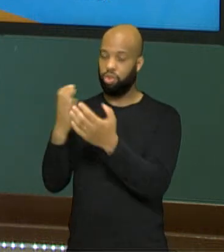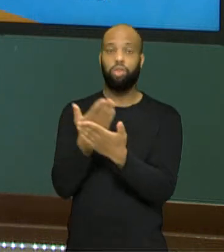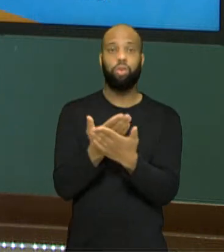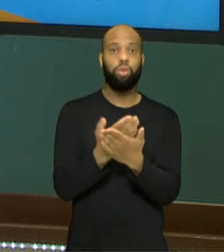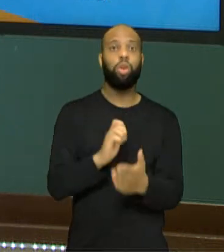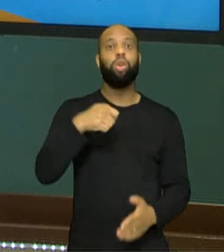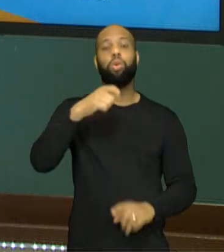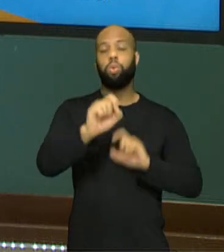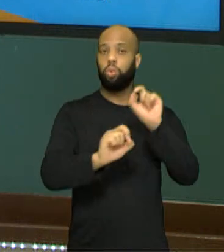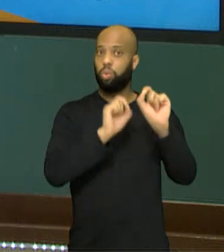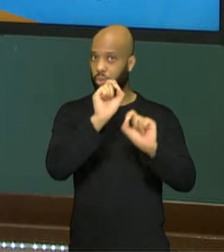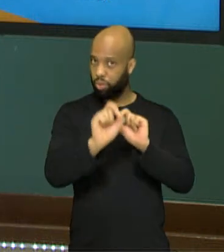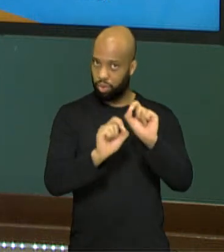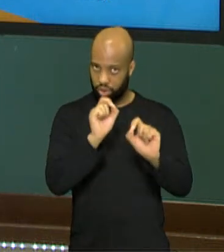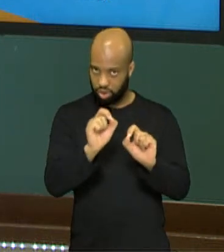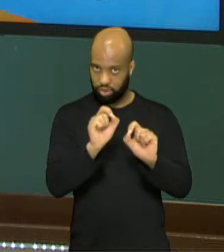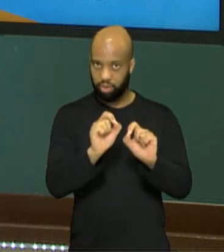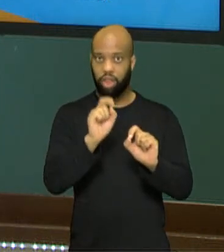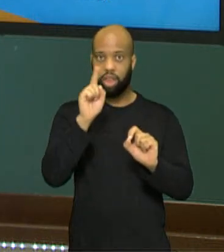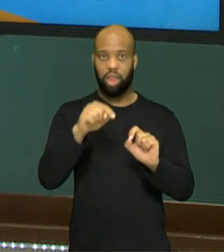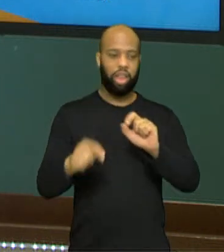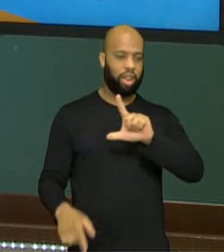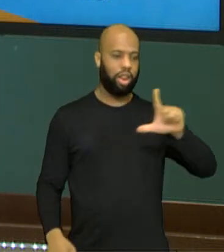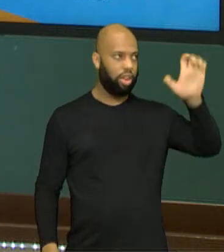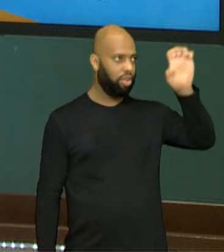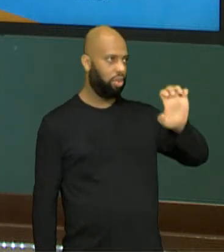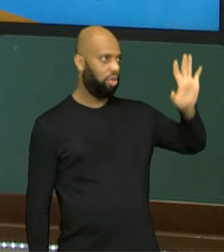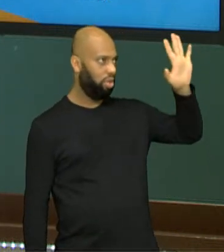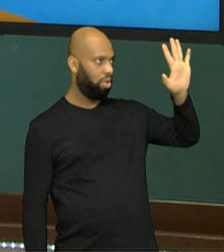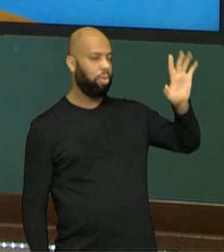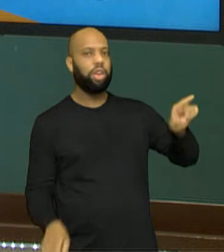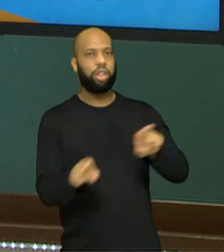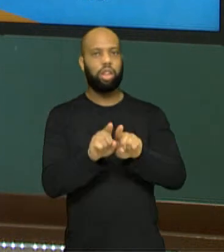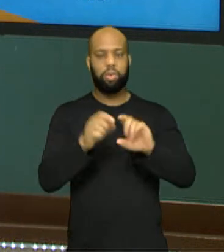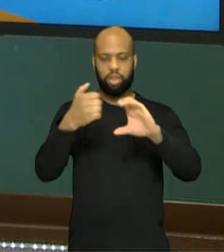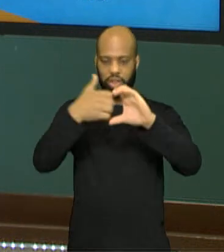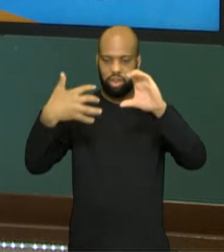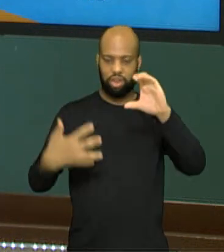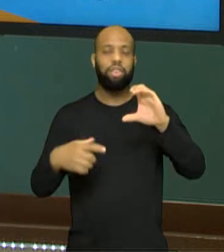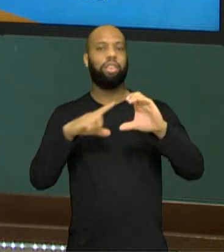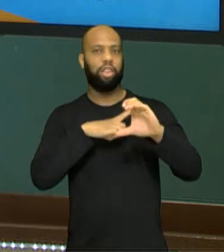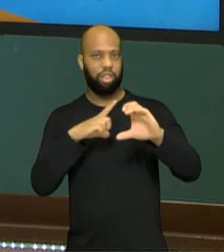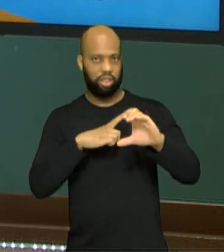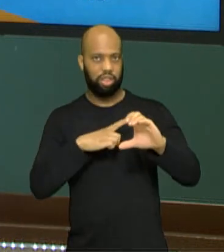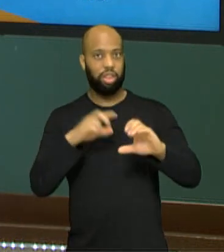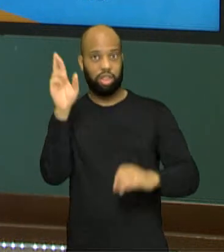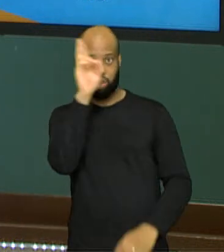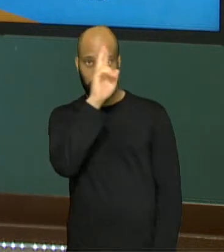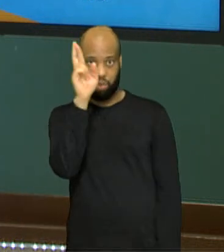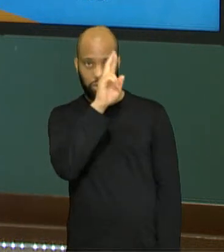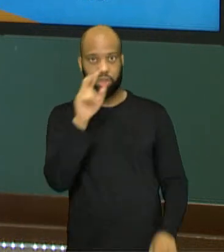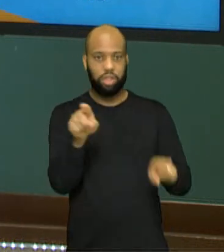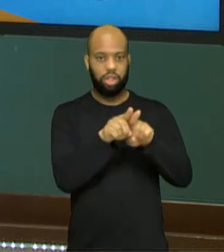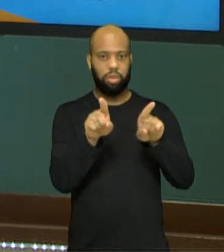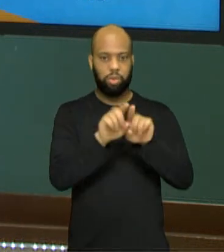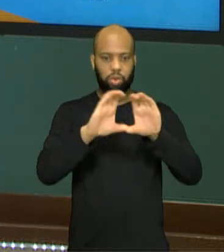Nesse vídeo, nós falamos sobre o leste europeu, sobre as características da Rússia